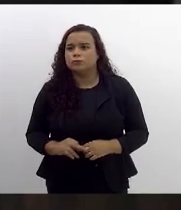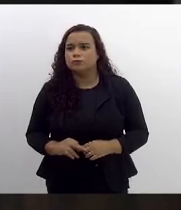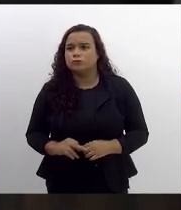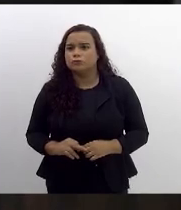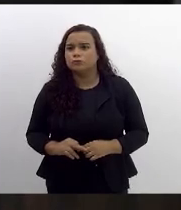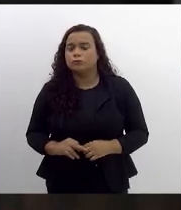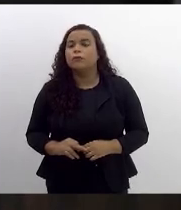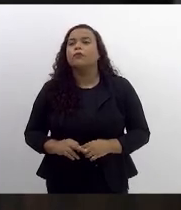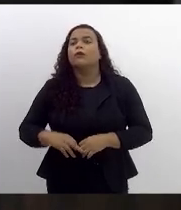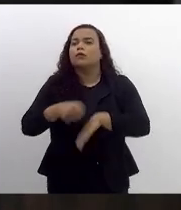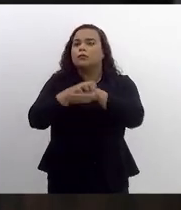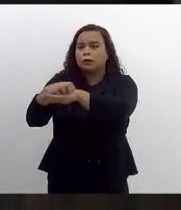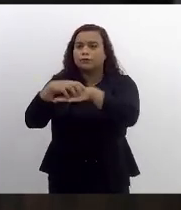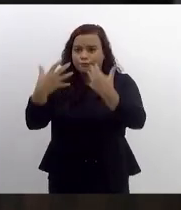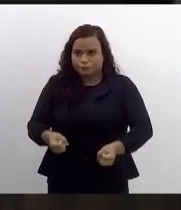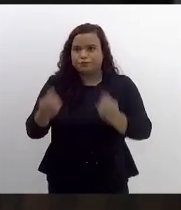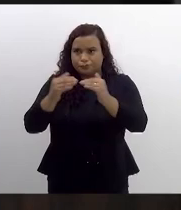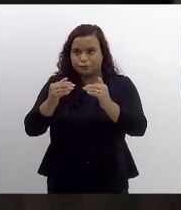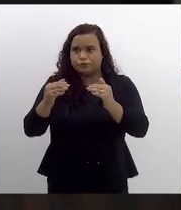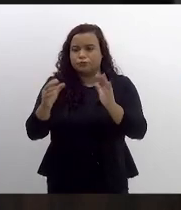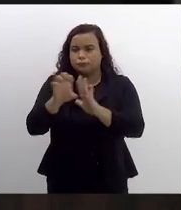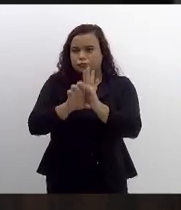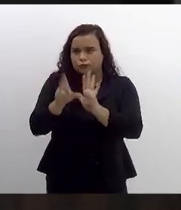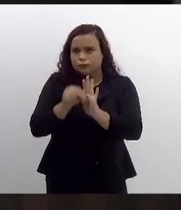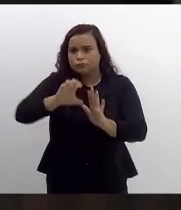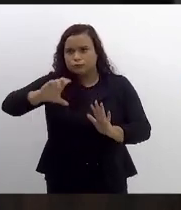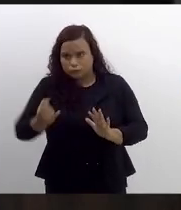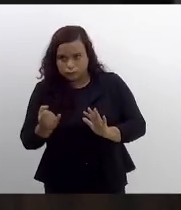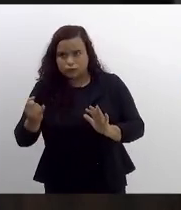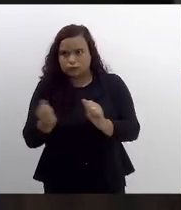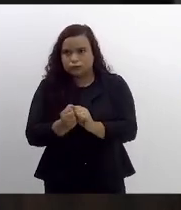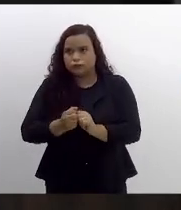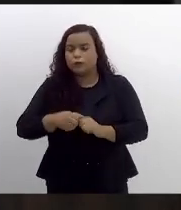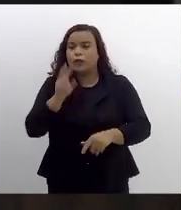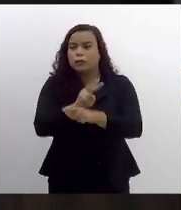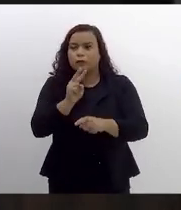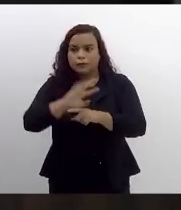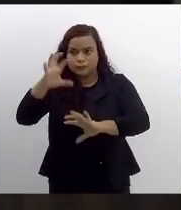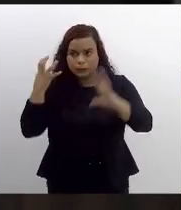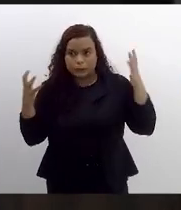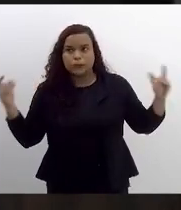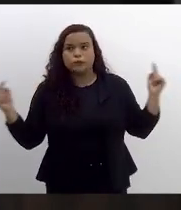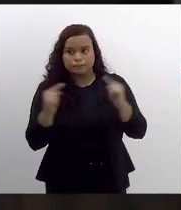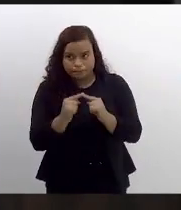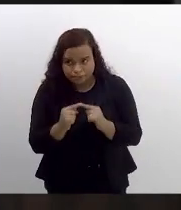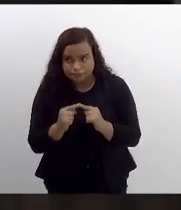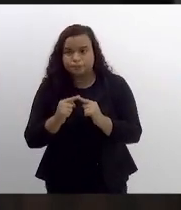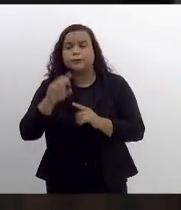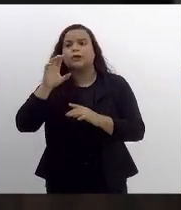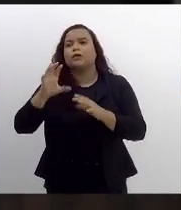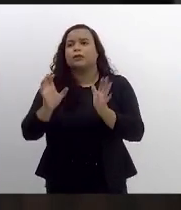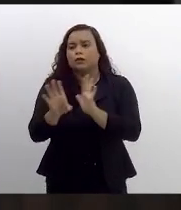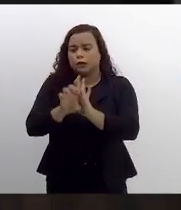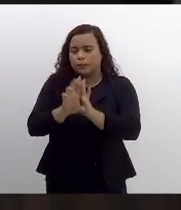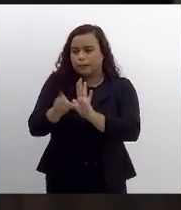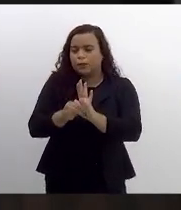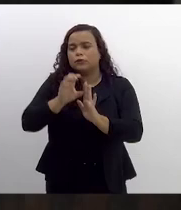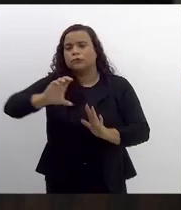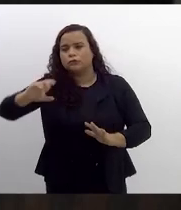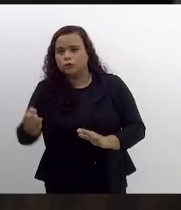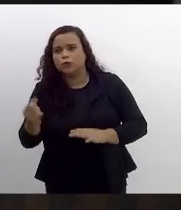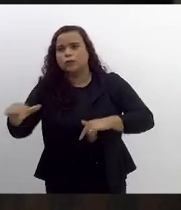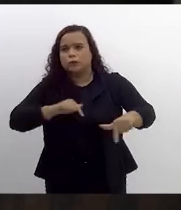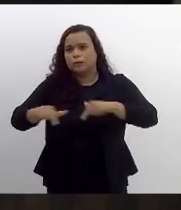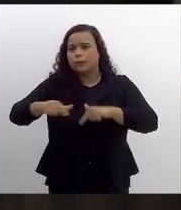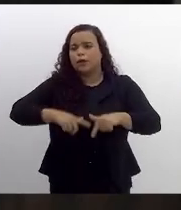o transporte favorável com as emendas ccjf do meio ambiente favorável com as emendas da ccj de trabalho legislação